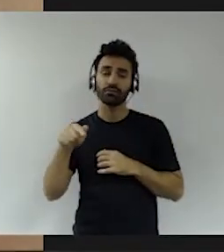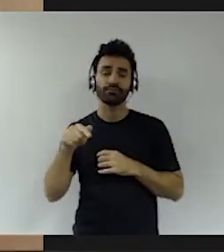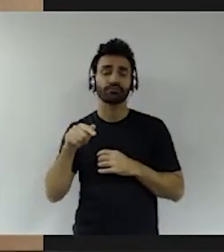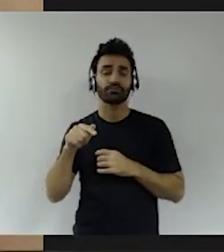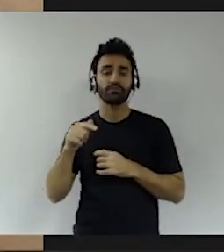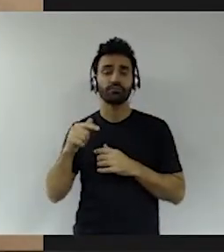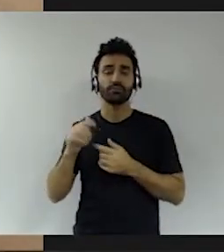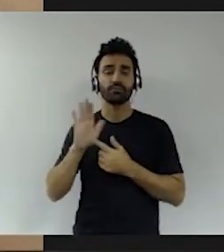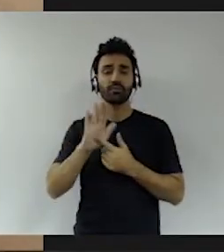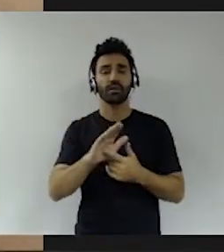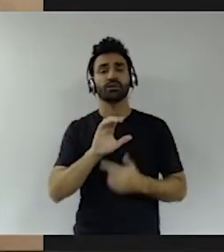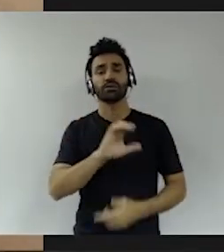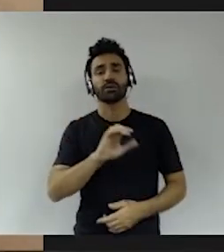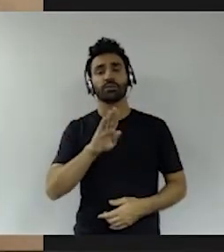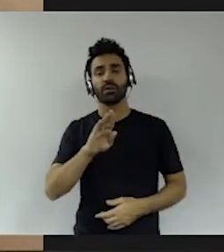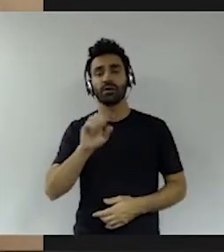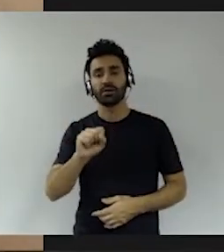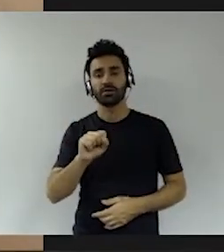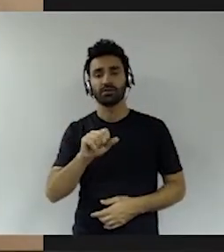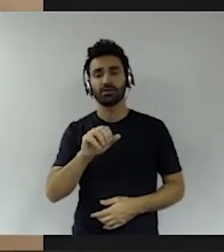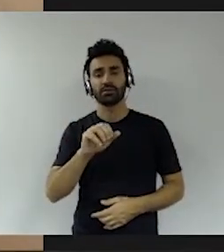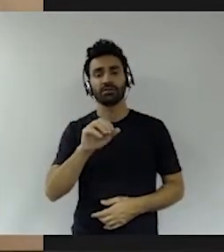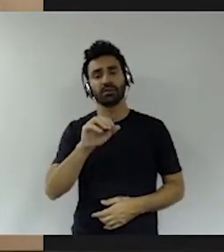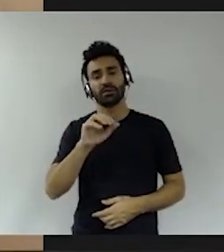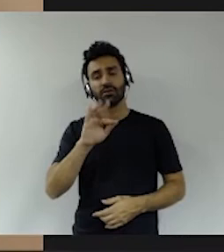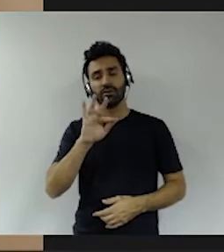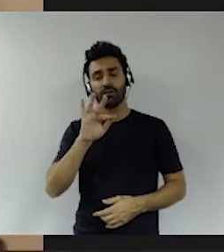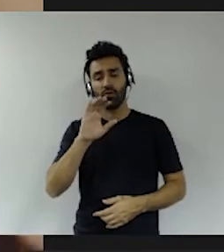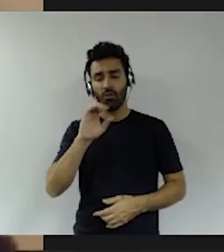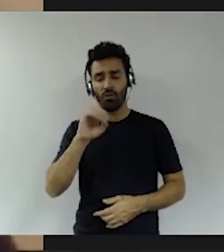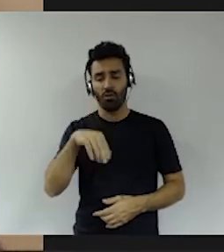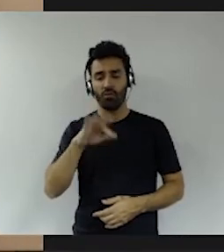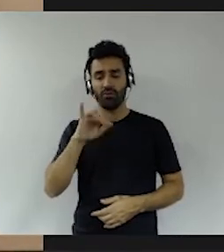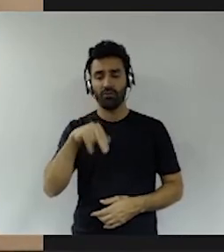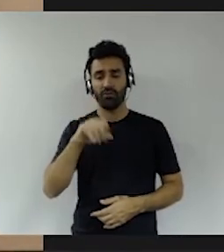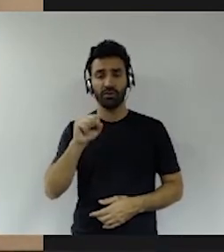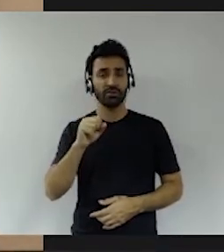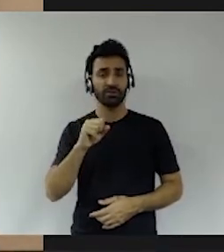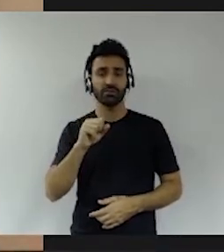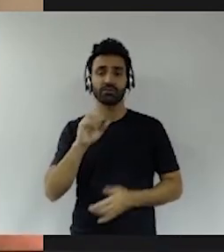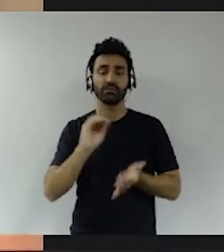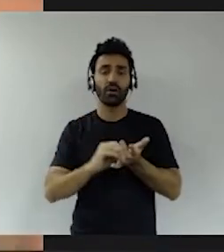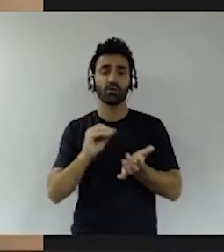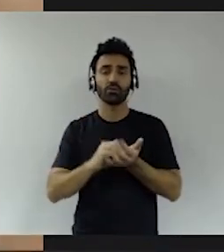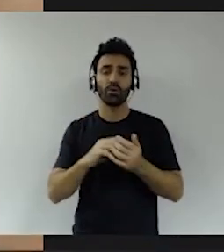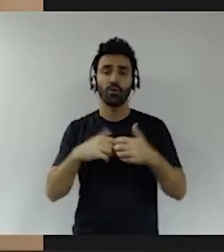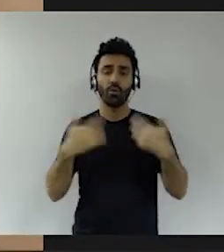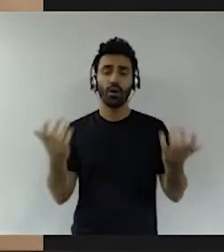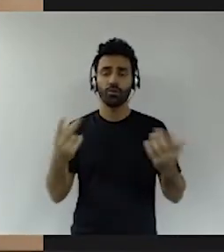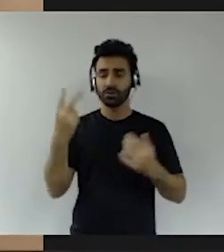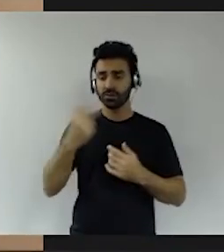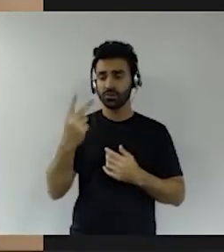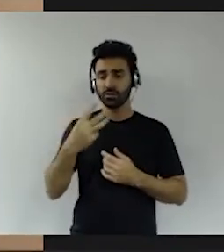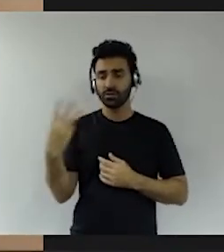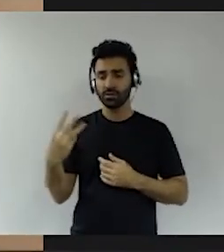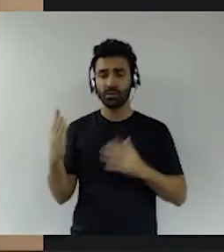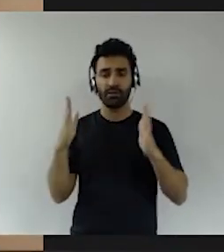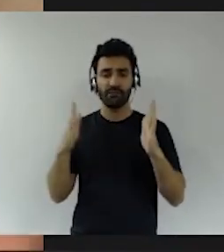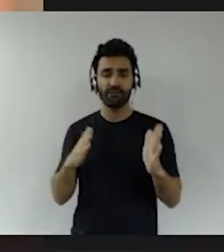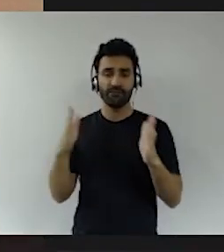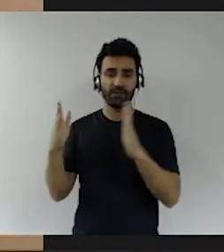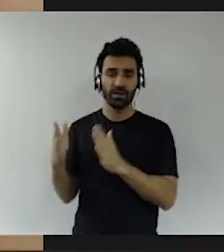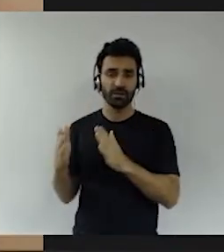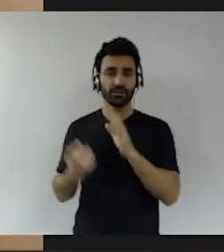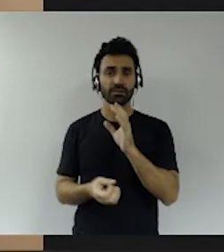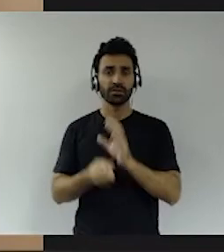uma CBS, PIS/COFINS, não dizendo qual era a segunda e a terceira fase da proposta dele, criando